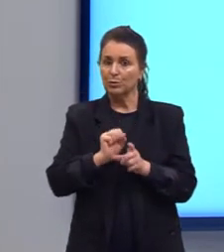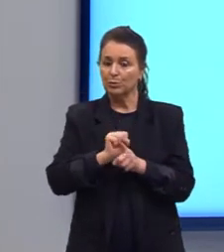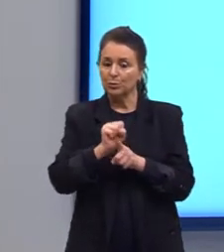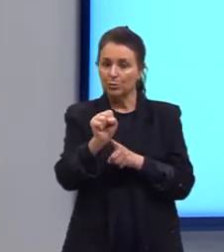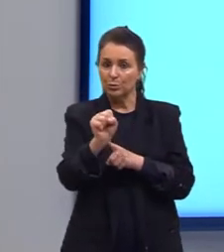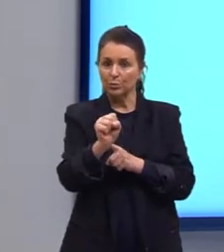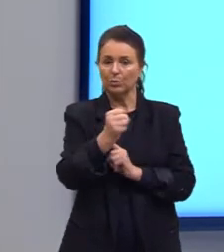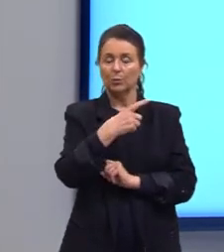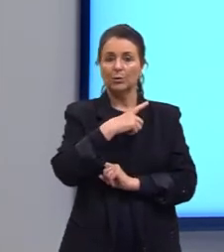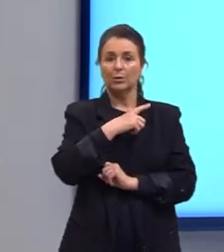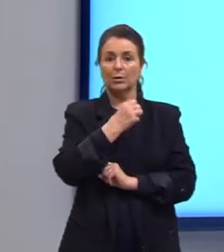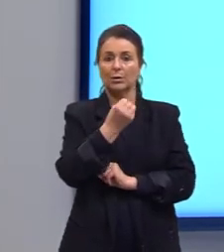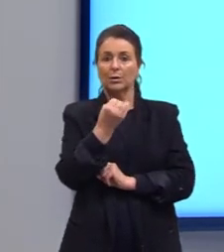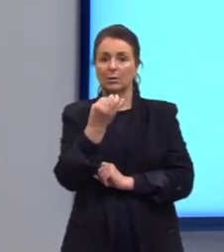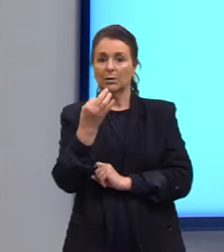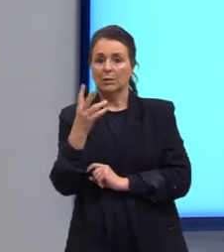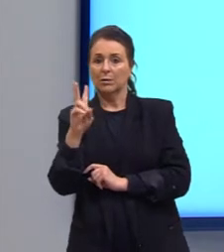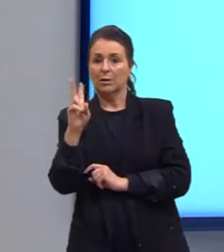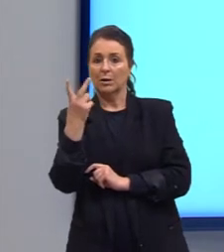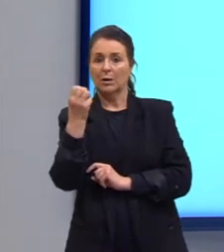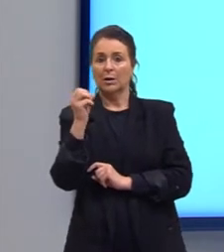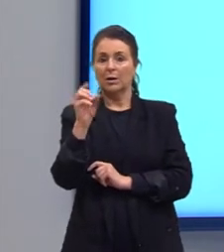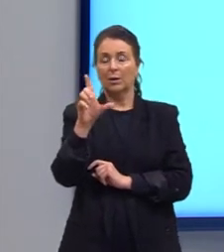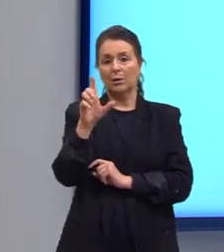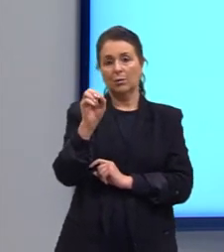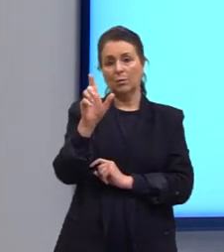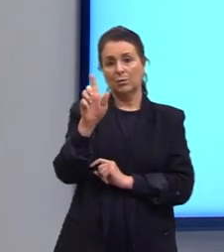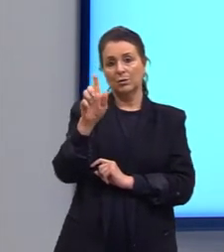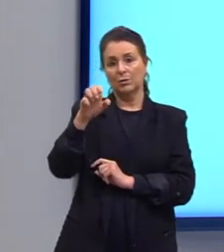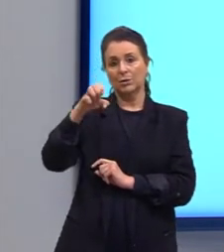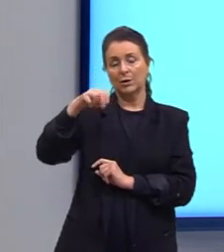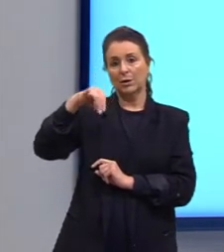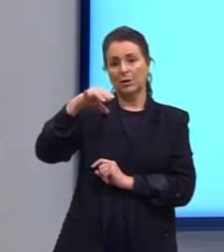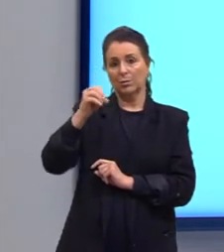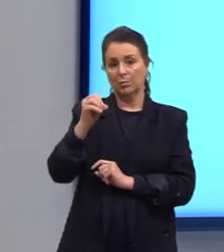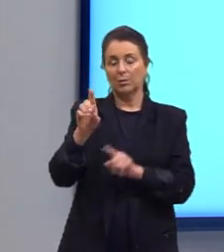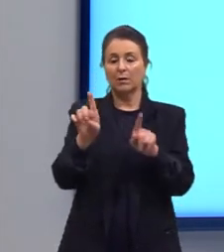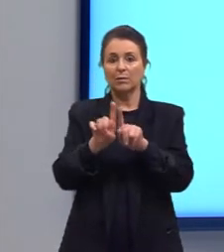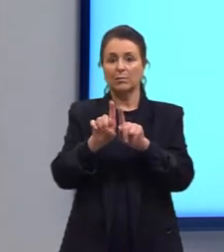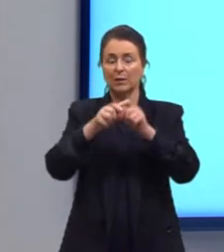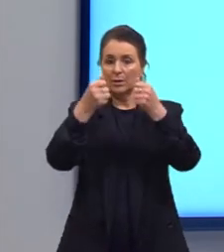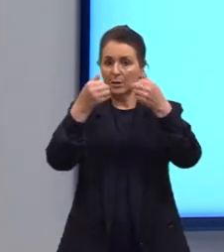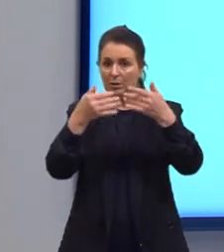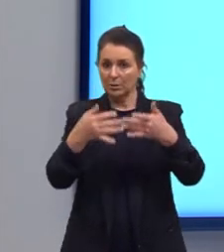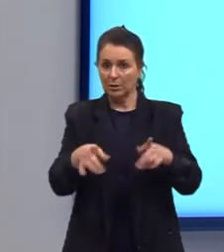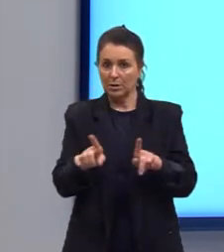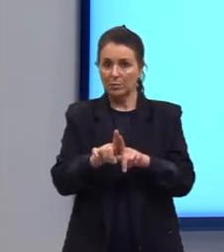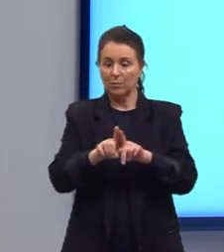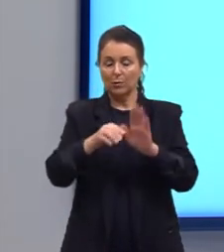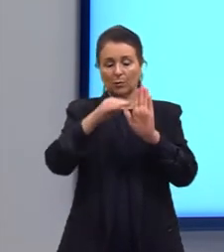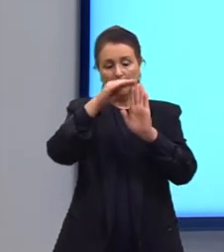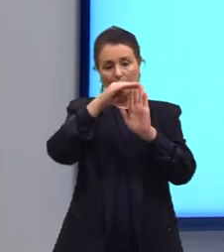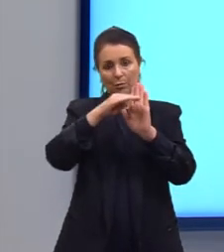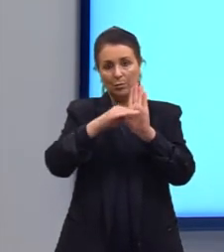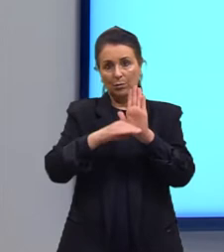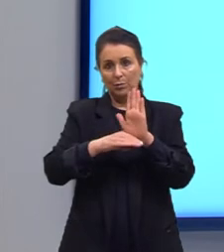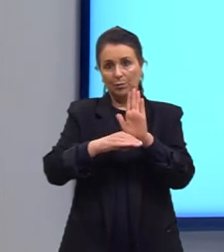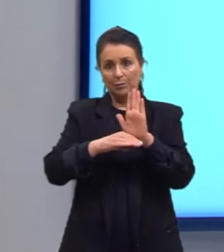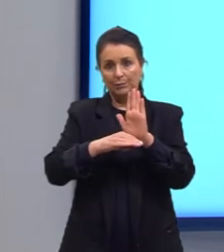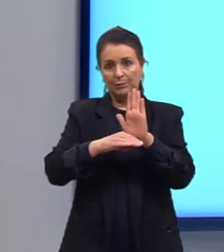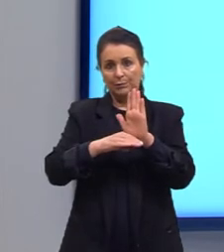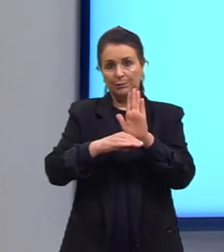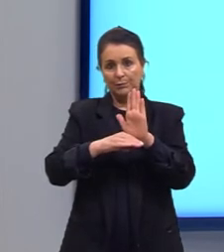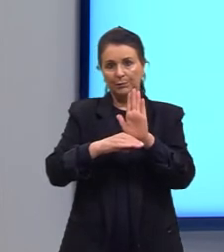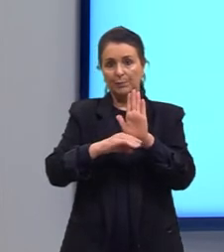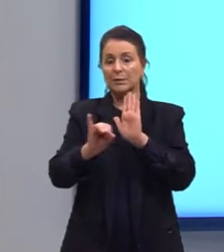a quantidade de halogênio quando a gente tiver falando do mesmo alogênio porque quando for uma mista eu tenho que identificar os